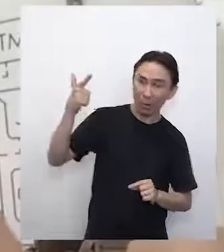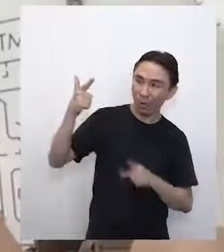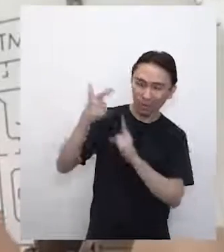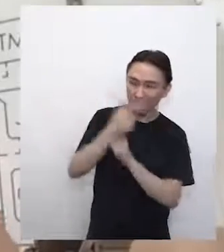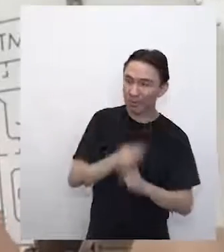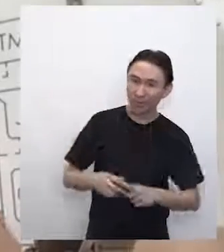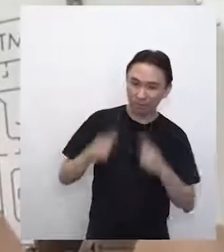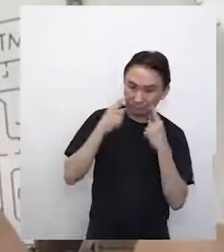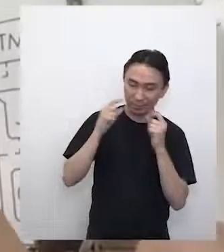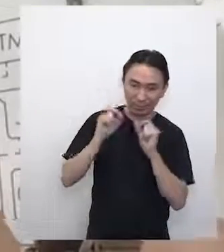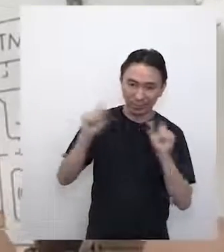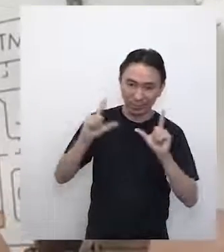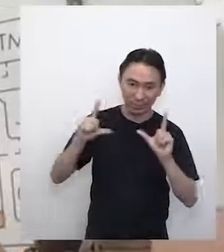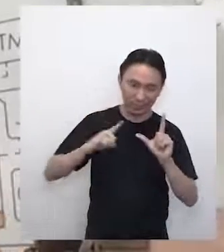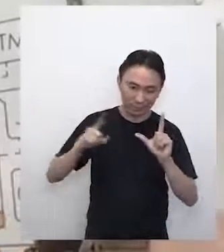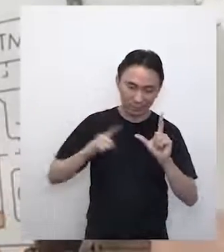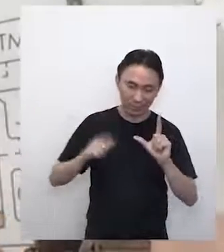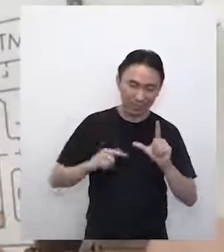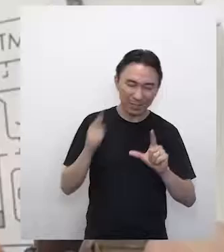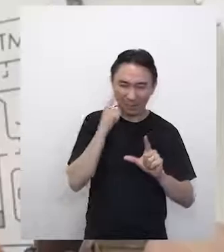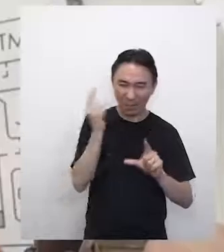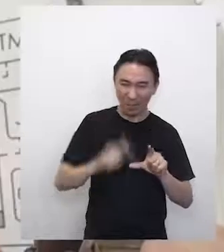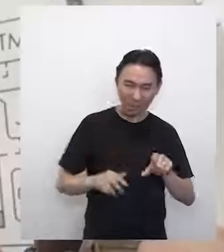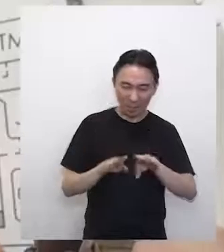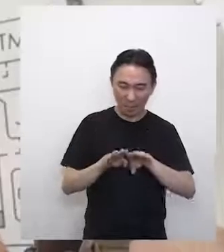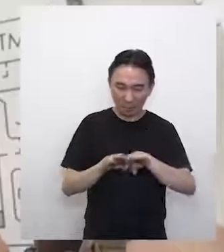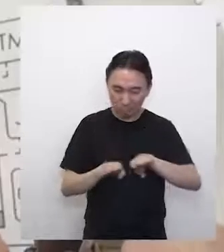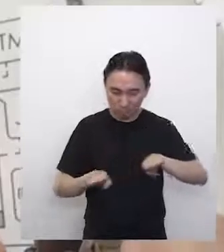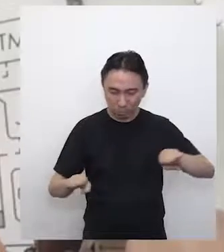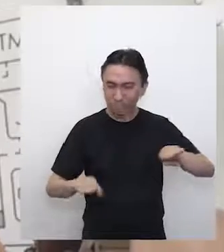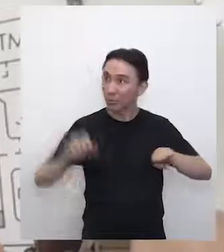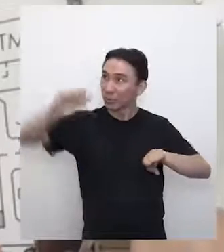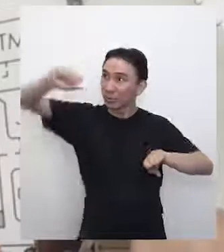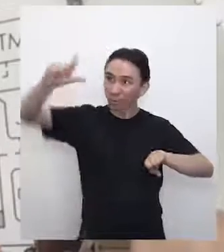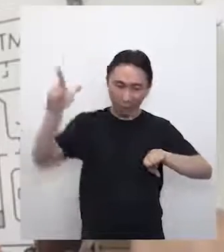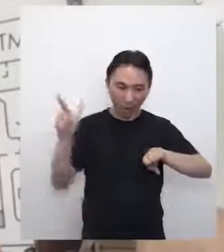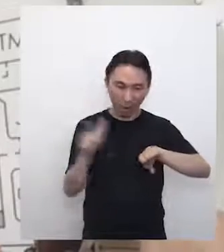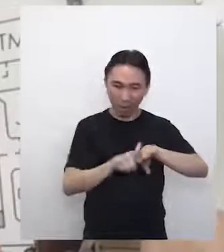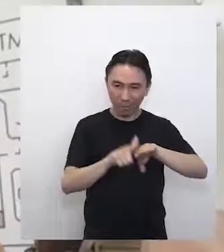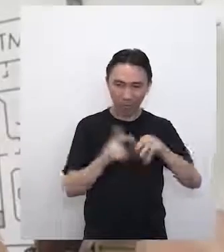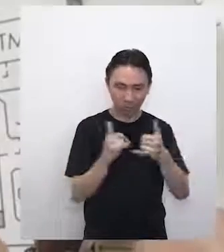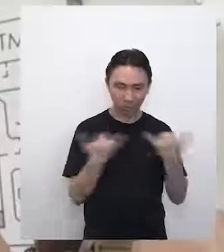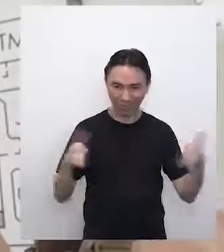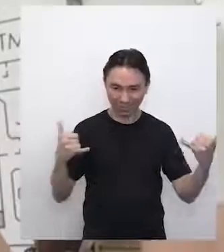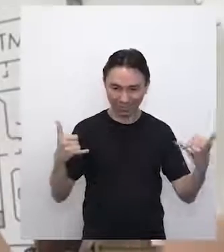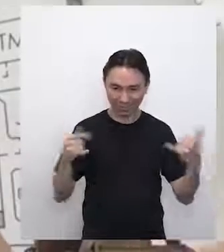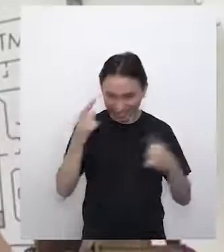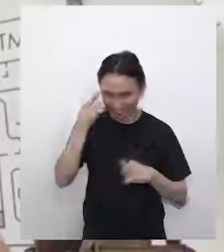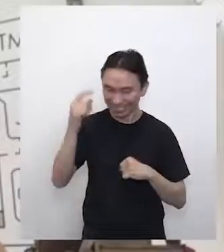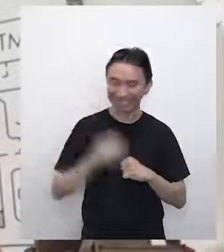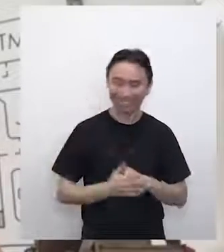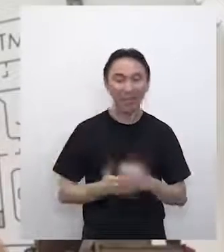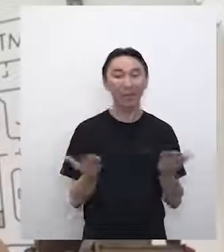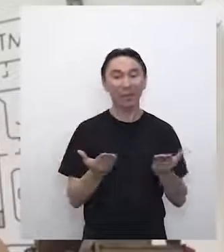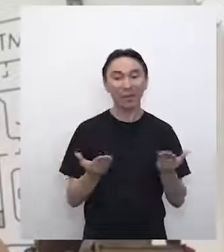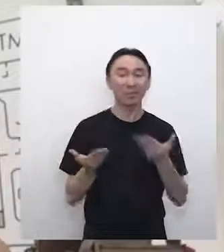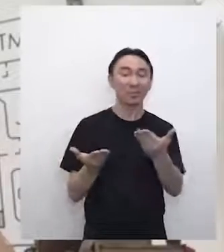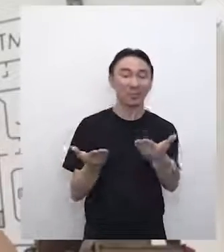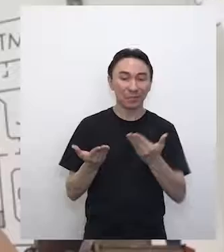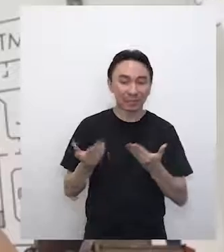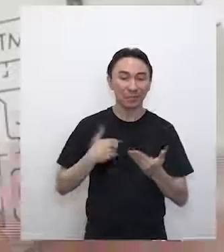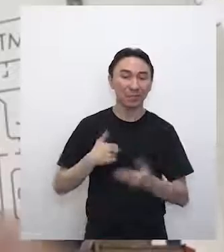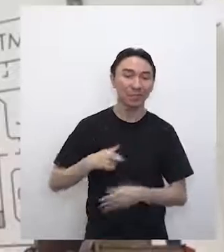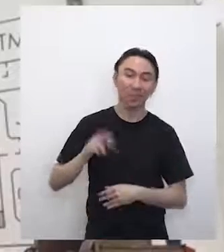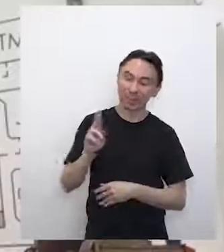solar, com LEDs, né? Então, o professor Paulo e o Renan vão dar continuidade aí. Eu vou passar a palavra aí para o professor Renan. Se vocês